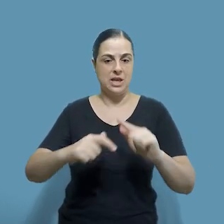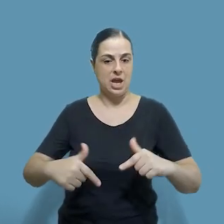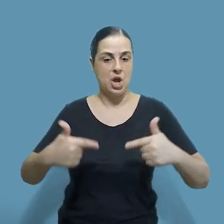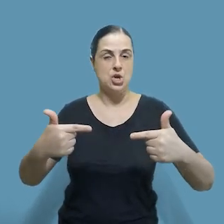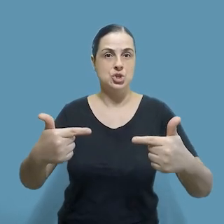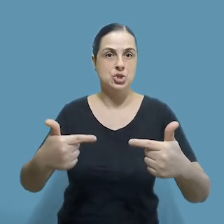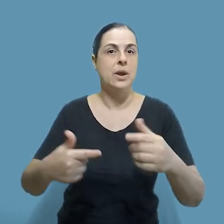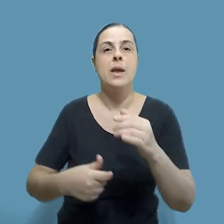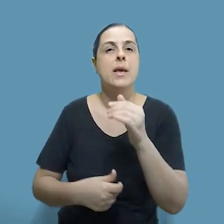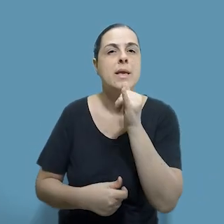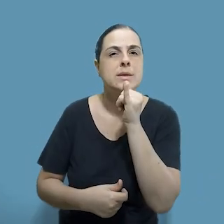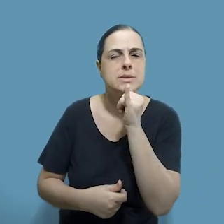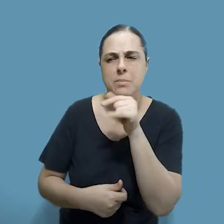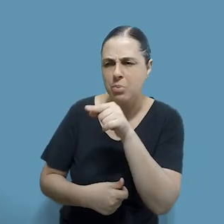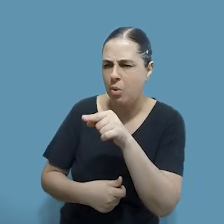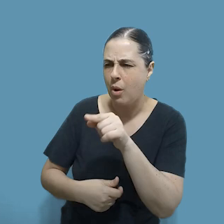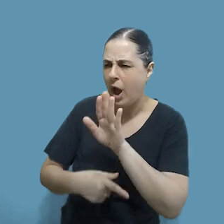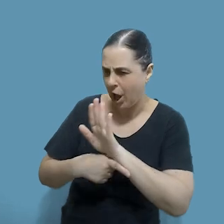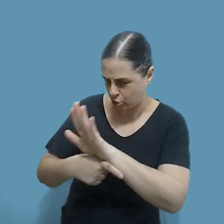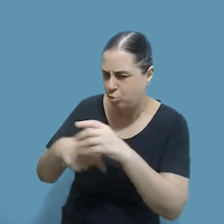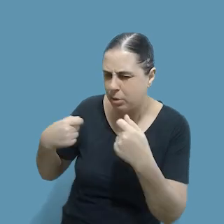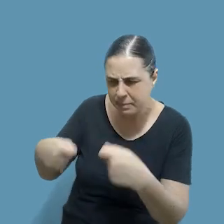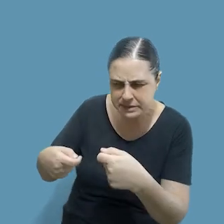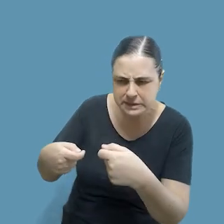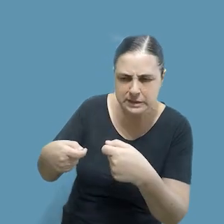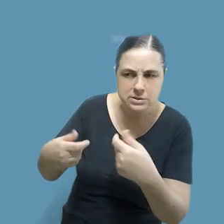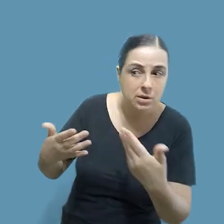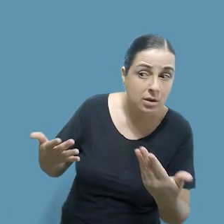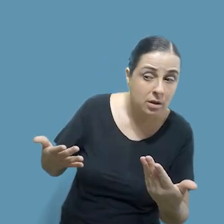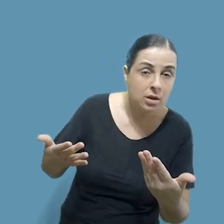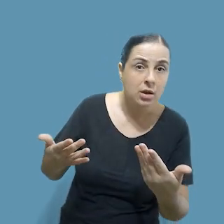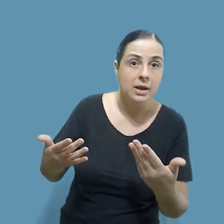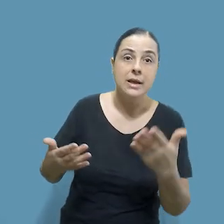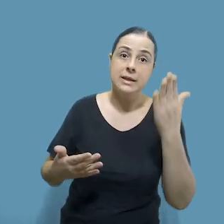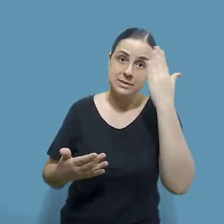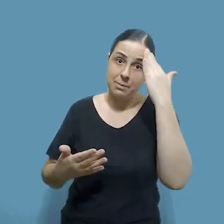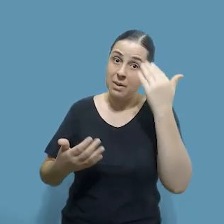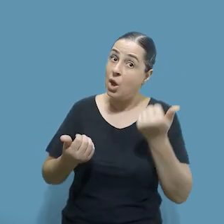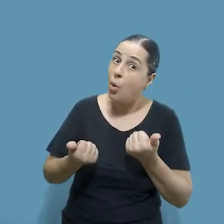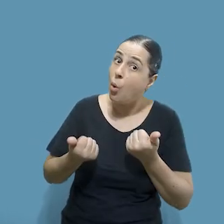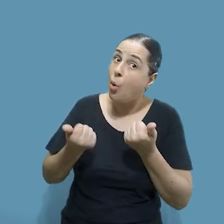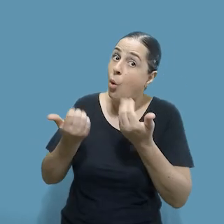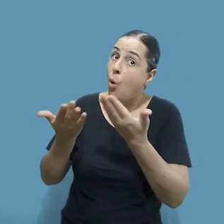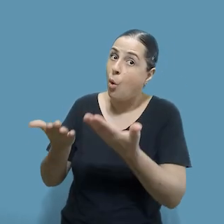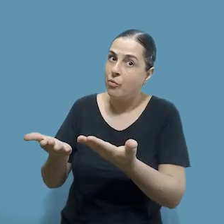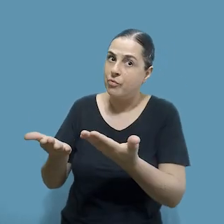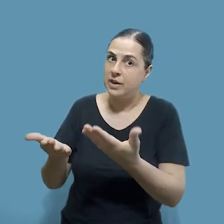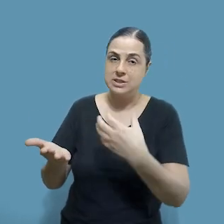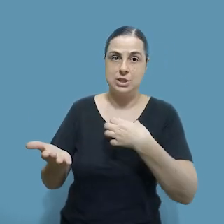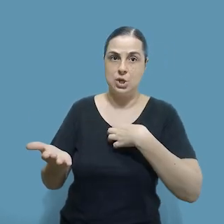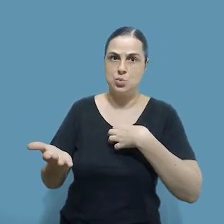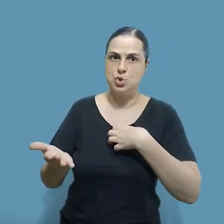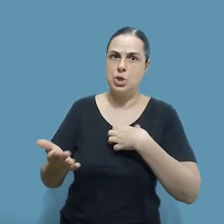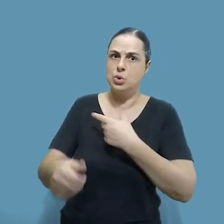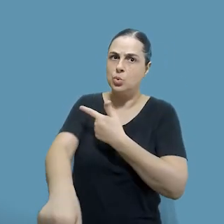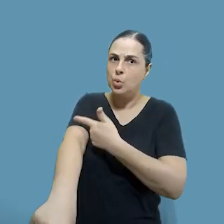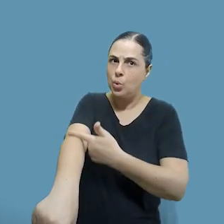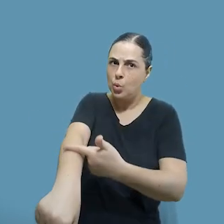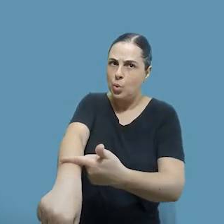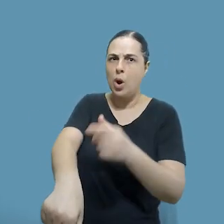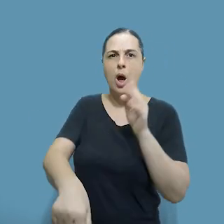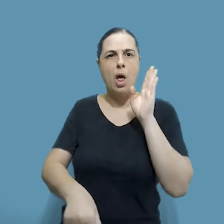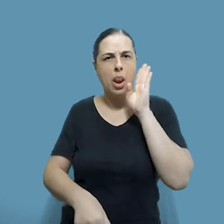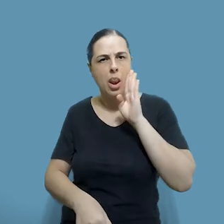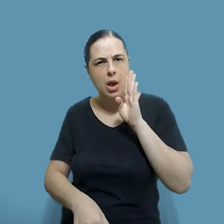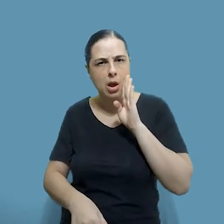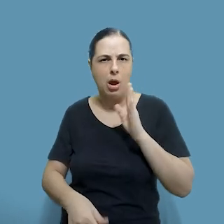exemplo, né? E saber oferecer ajuda de uma forma bacana, né? E também